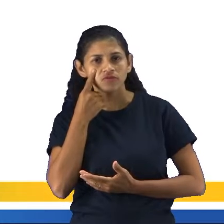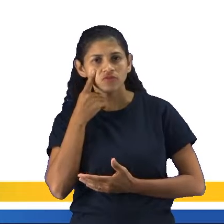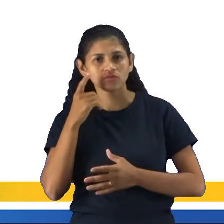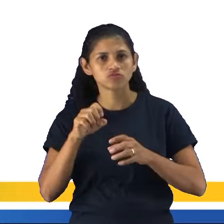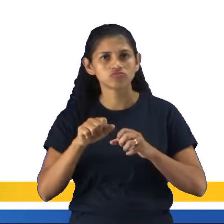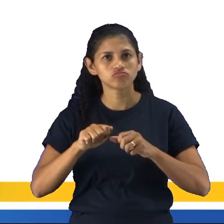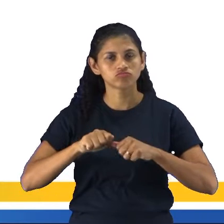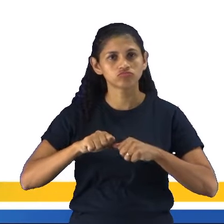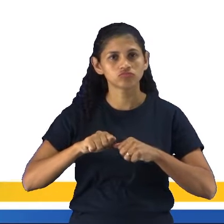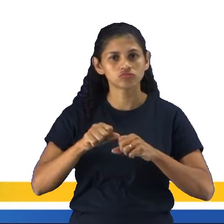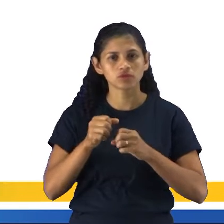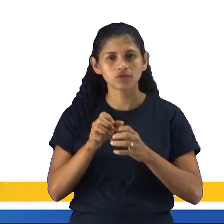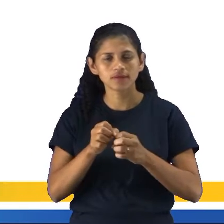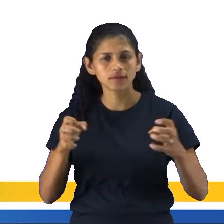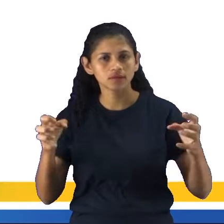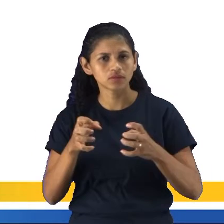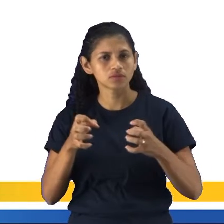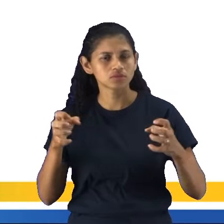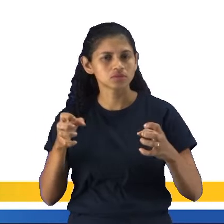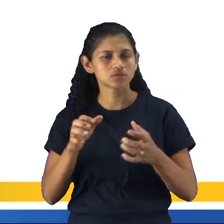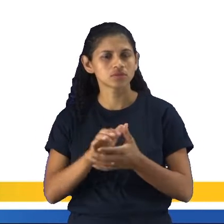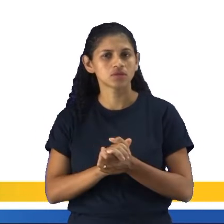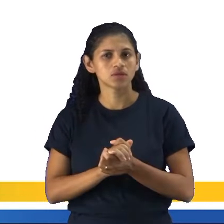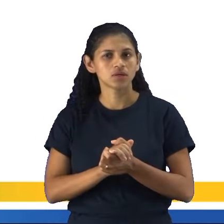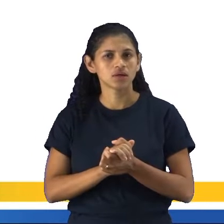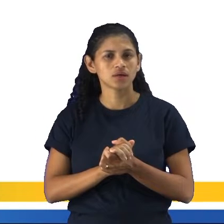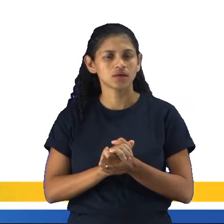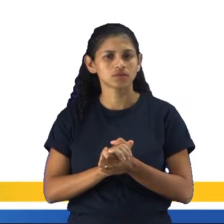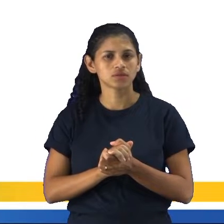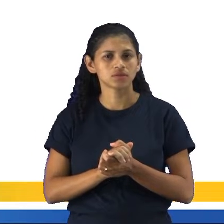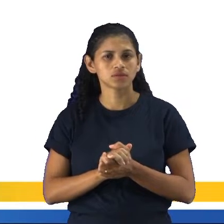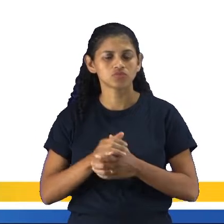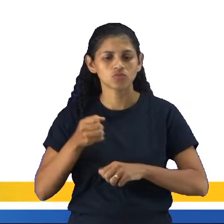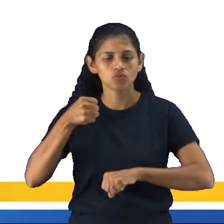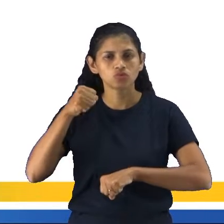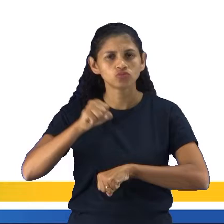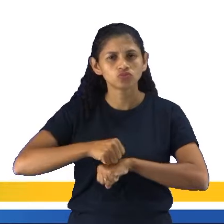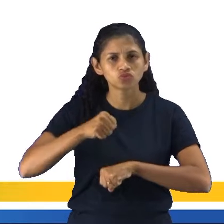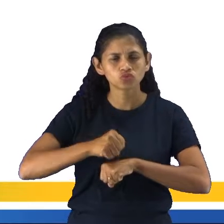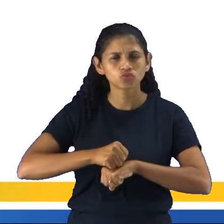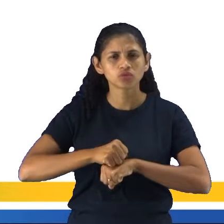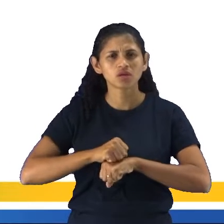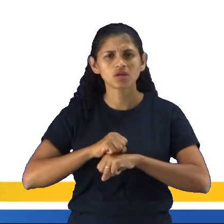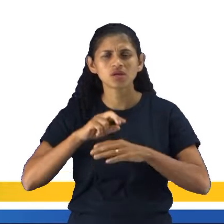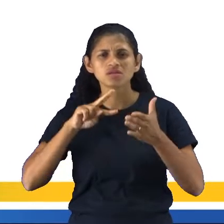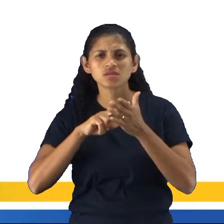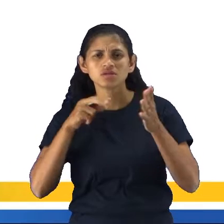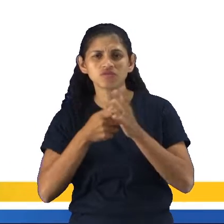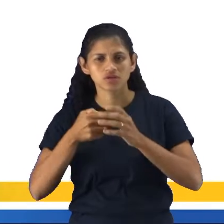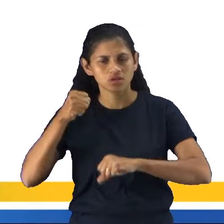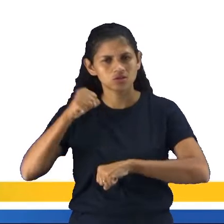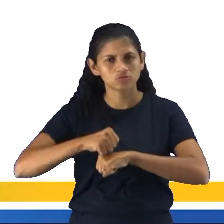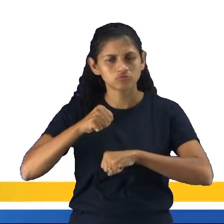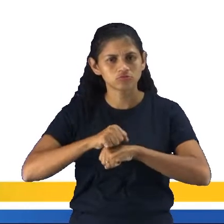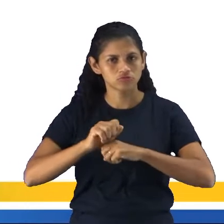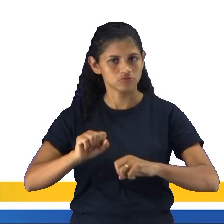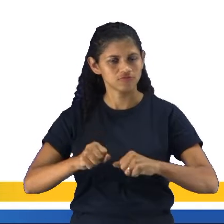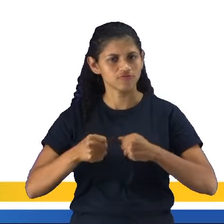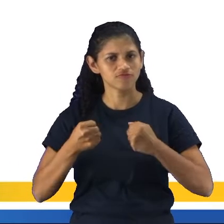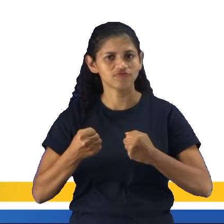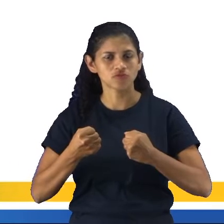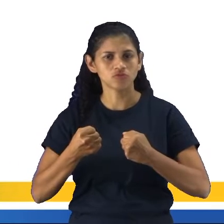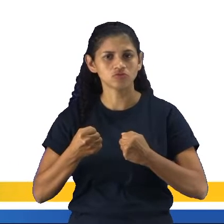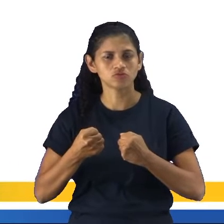elasticidade e agora nós estamos vendo dureza. Dureza significa que ele é duro, que ele é bem